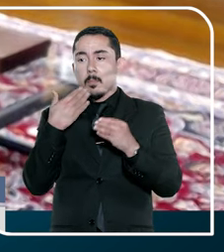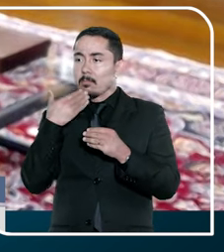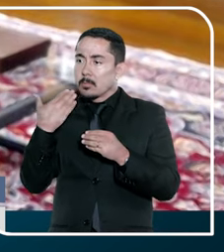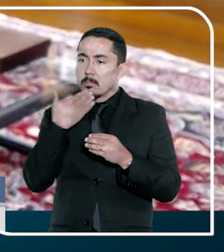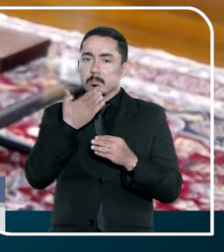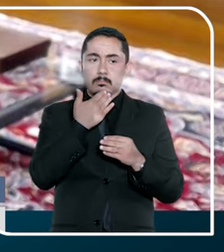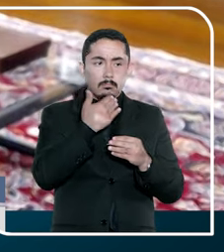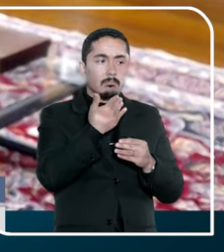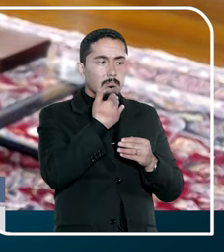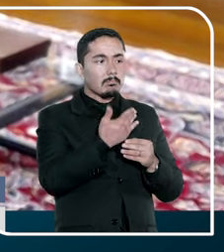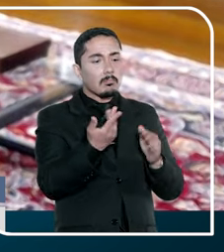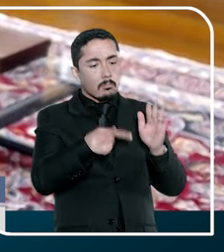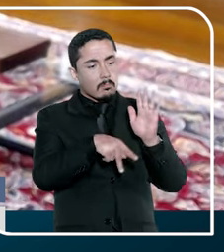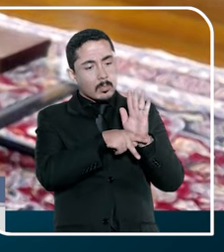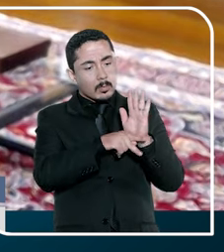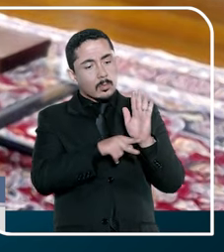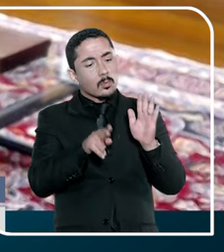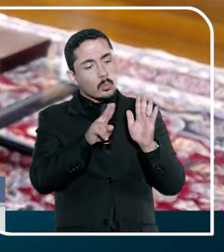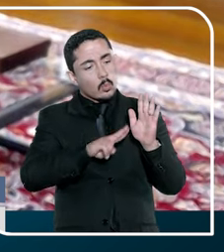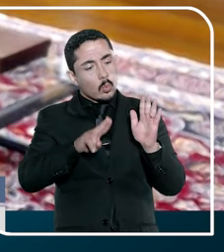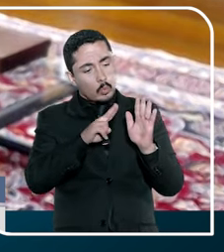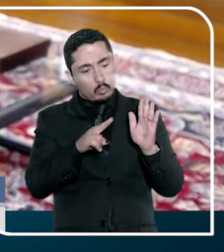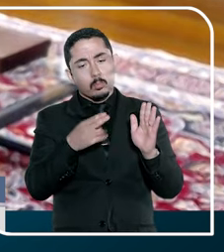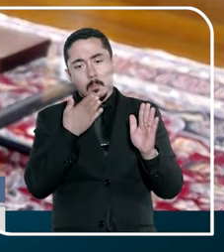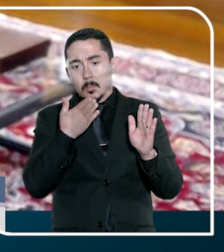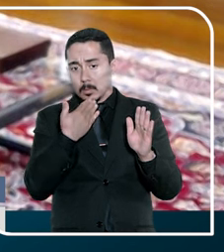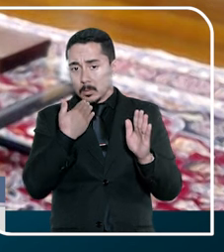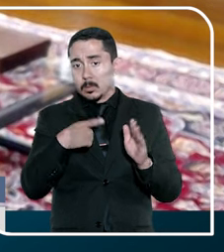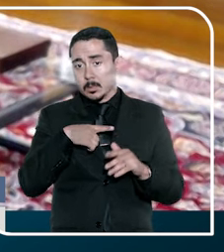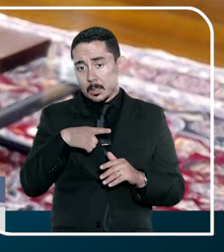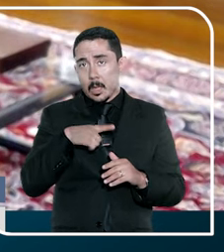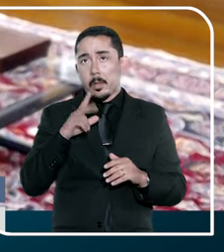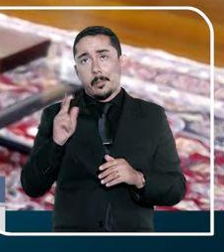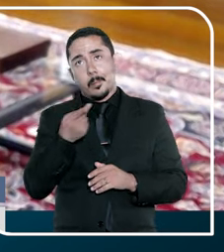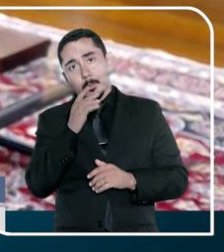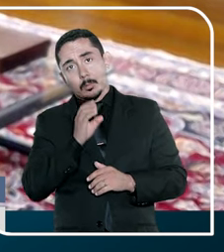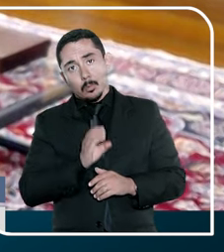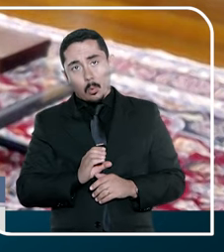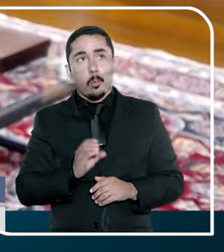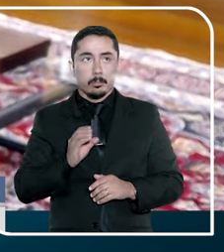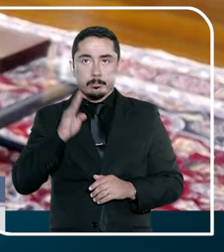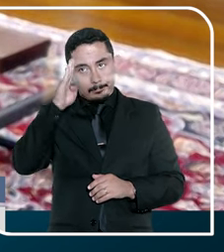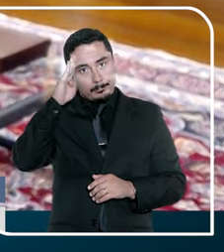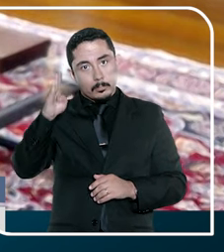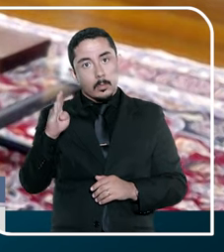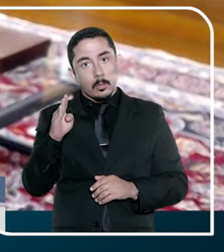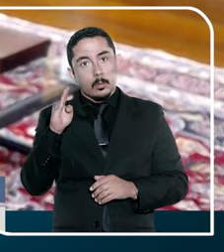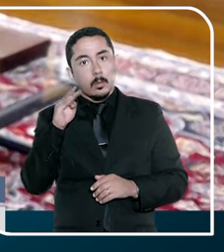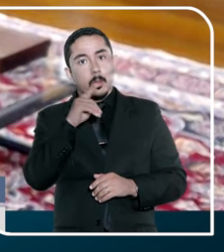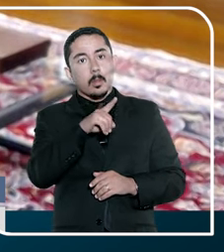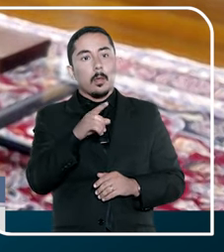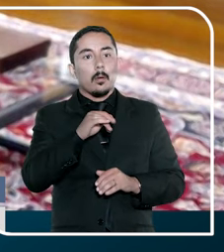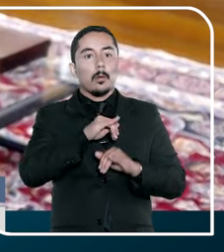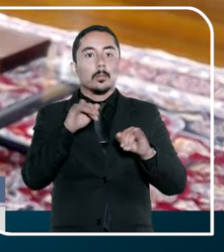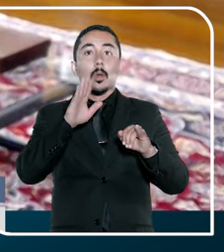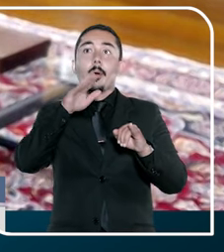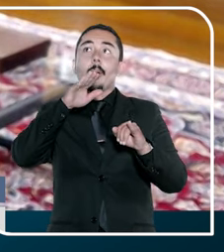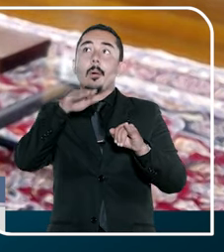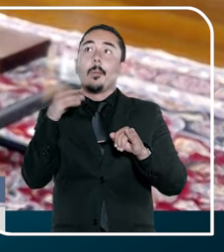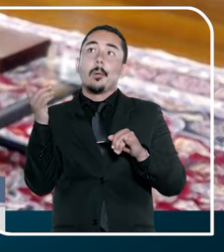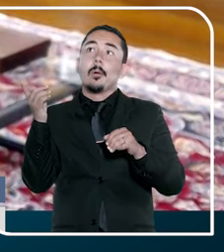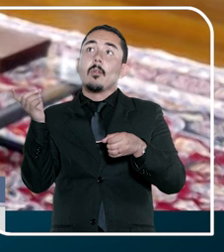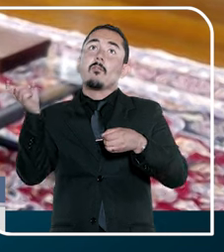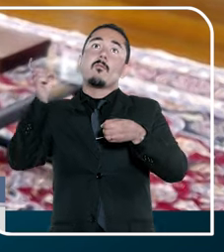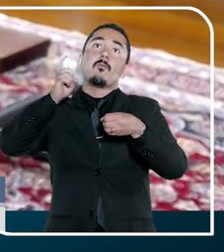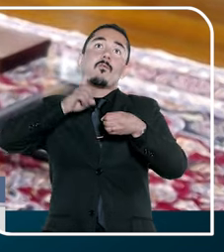princípio da significância Penal neas corp sobretudo essa afirmação a o bem foi devolvido À Vítima como